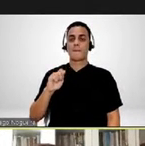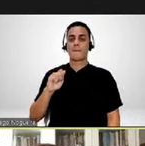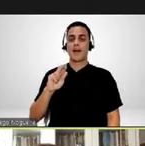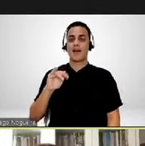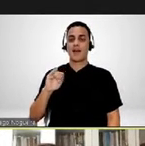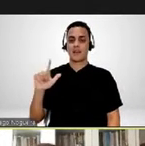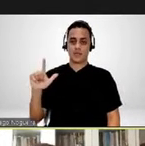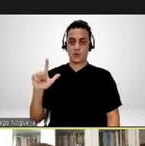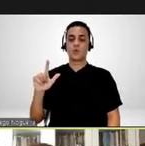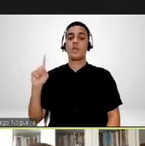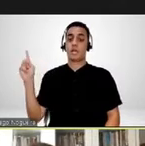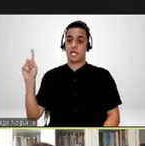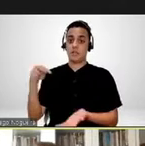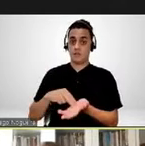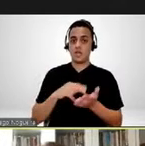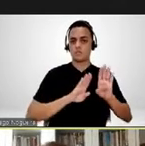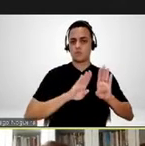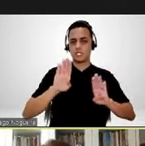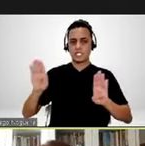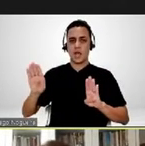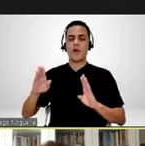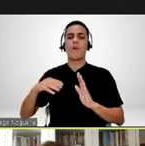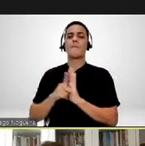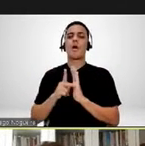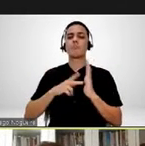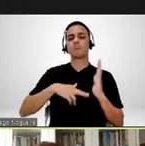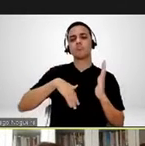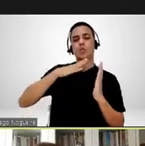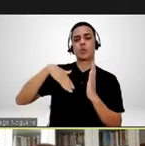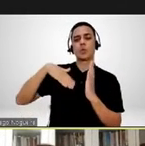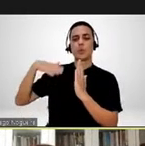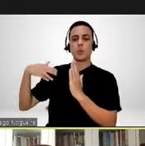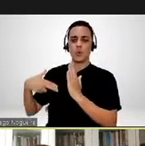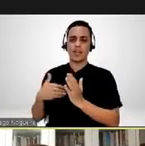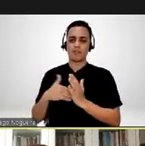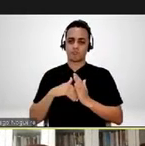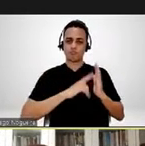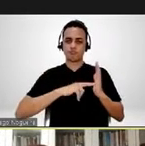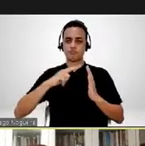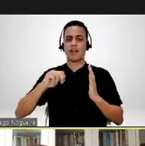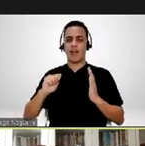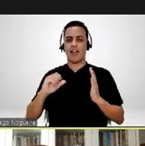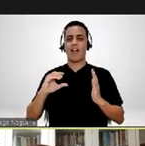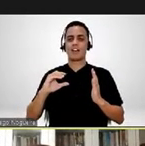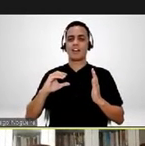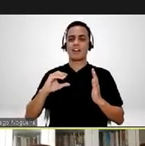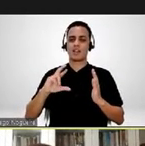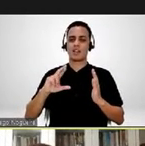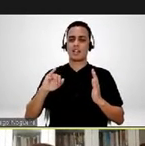oficina de pintura com tinta acrílica, ele viu uma nova possibilidade. O professor Atílio, além